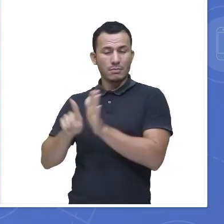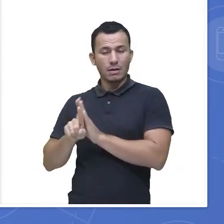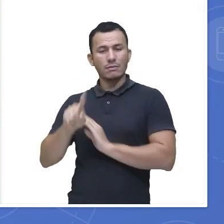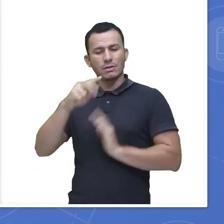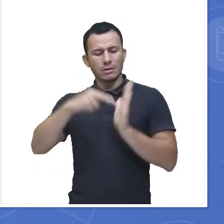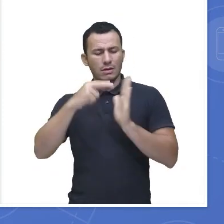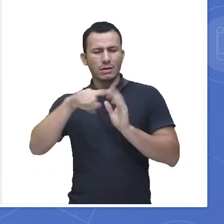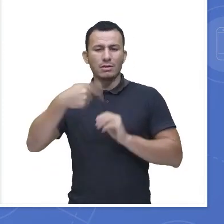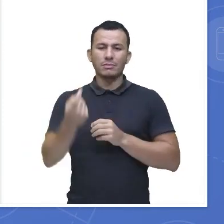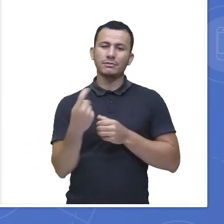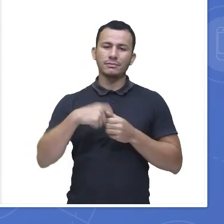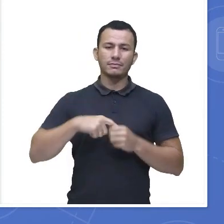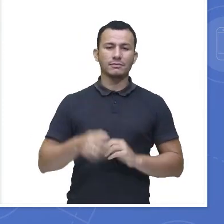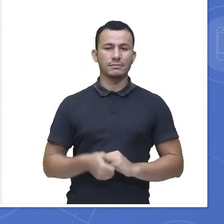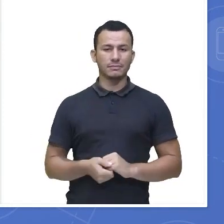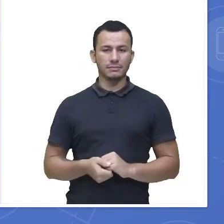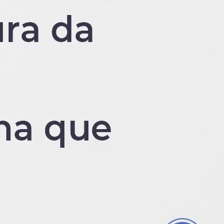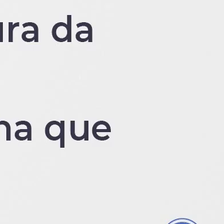responde e eu volto já já.